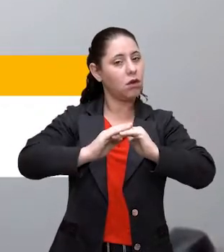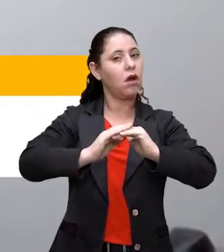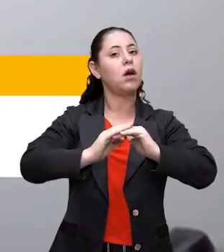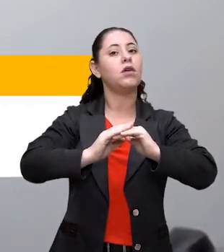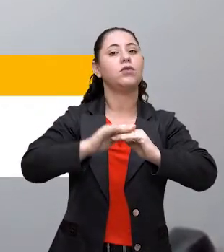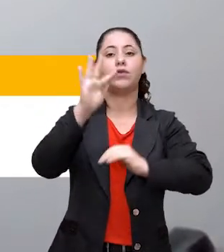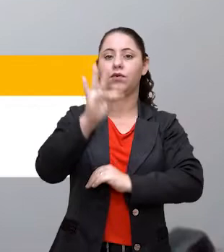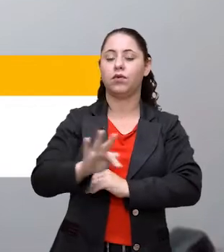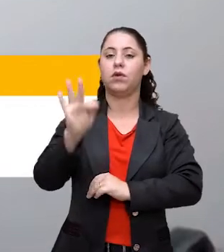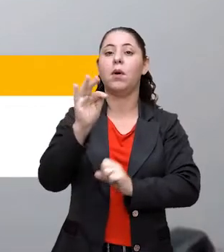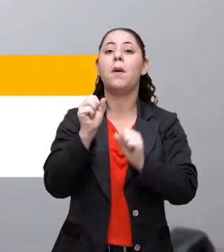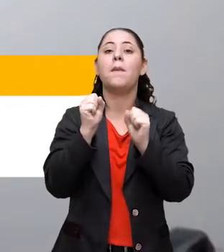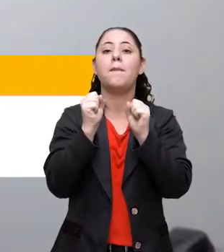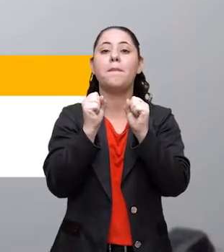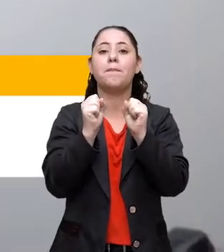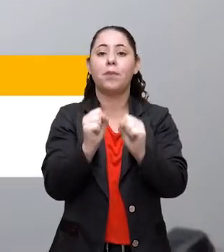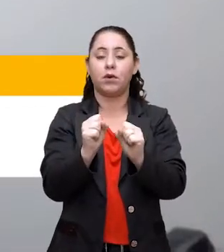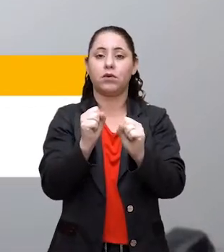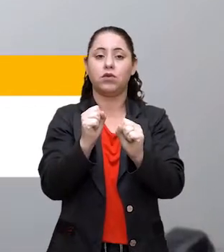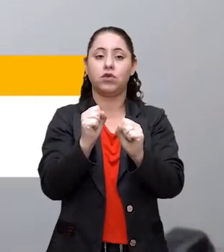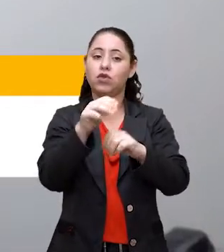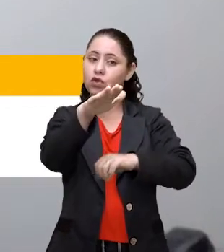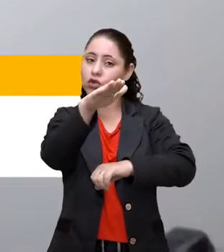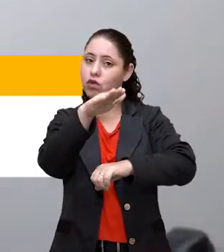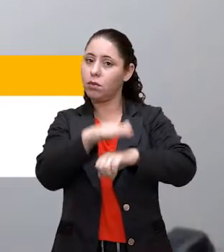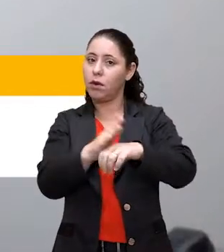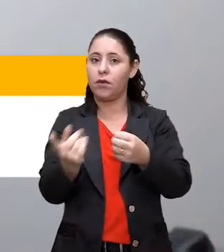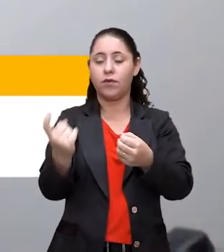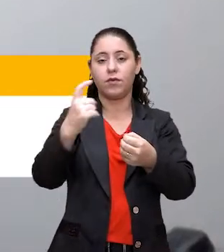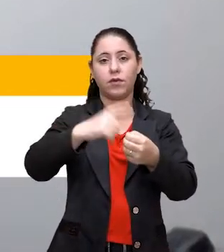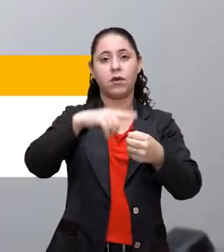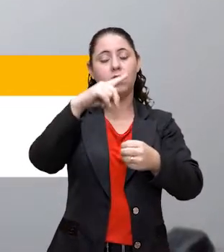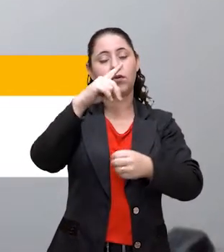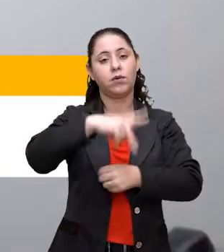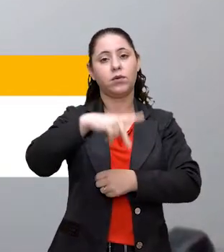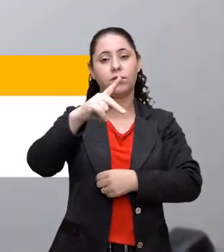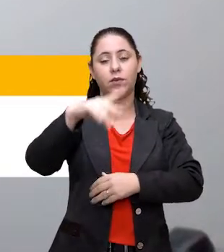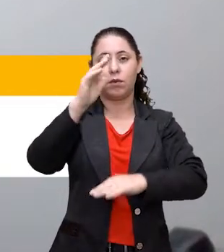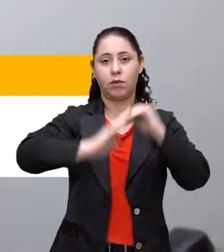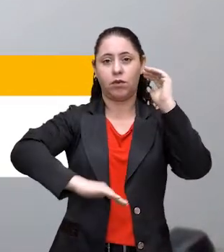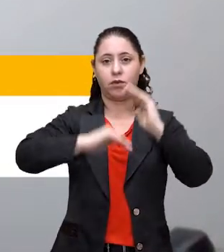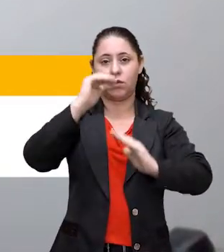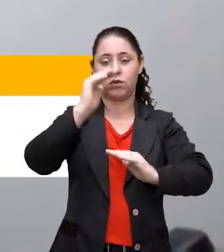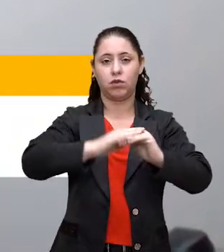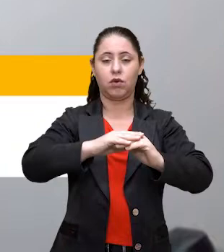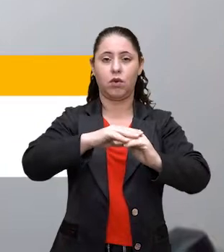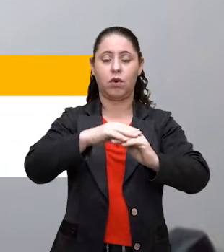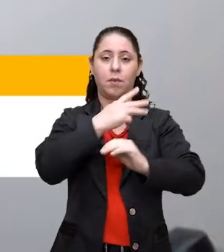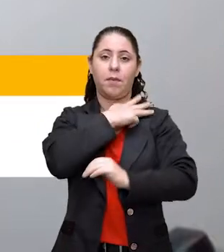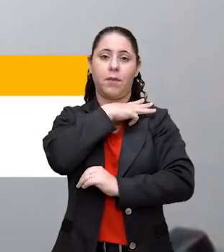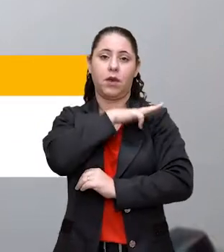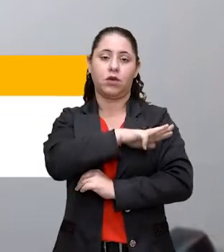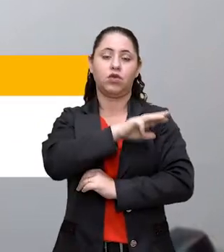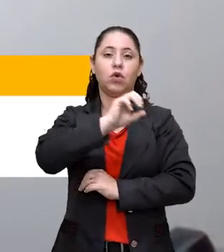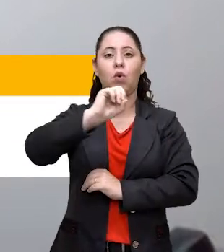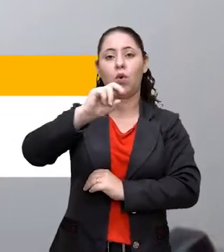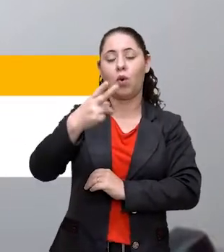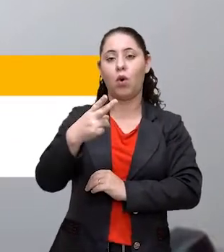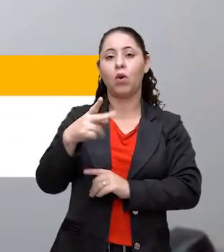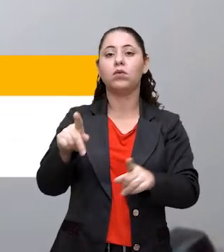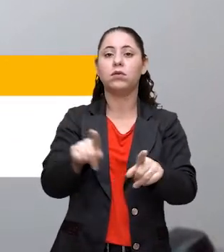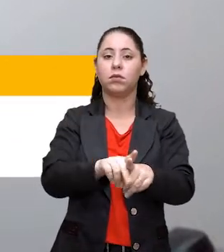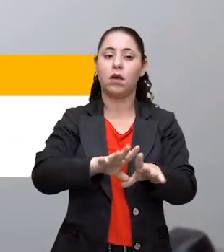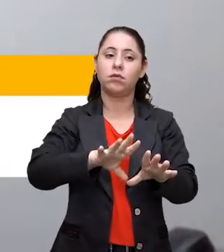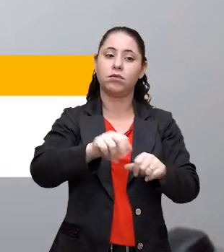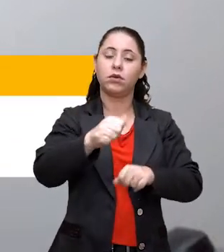com graduação em nível superior. Poderão ser convocados profissionais com formação em nível médio, na modalidade normal ou